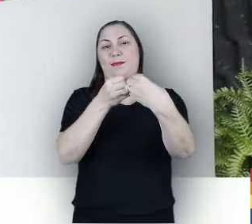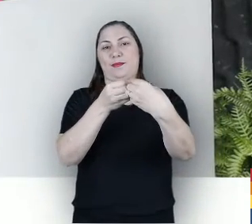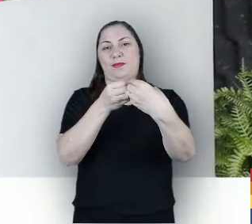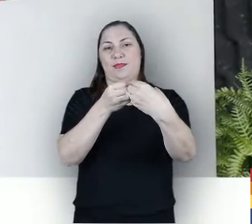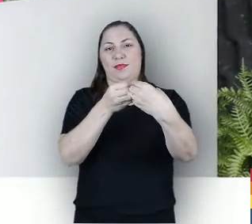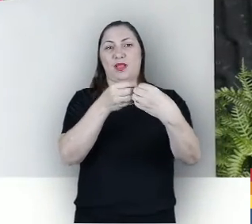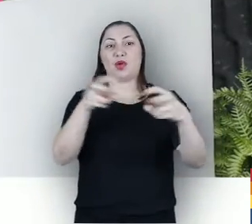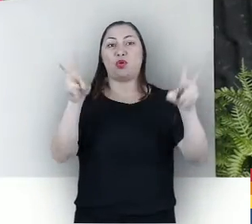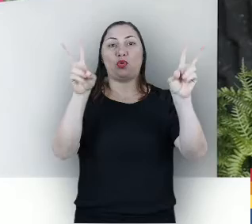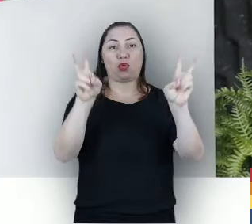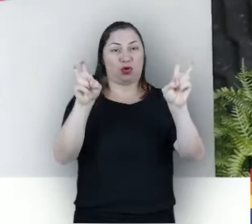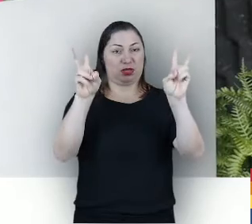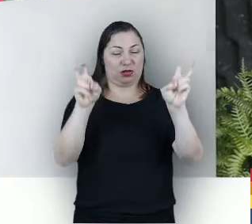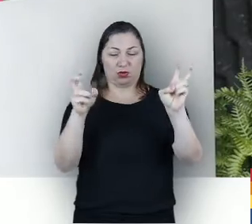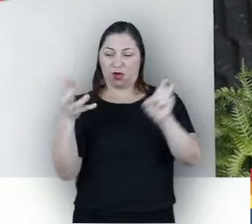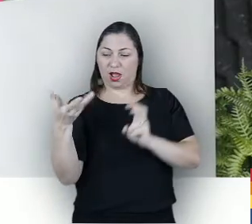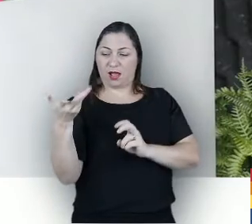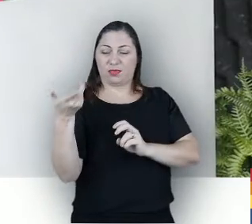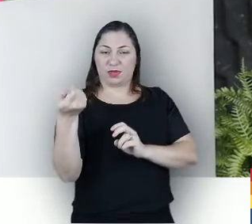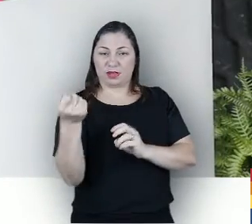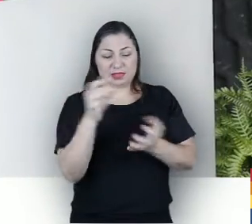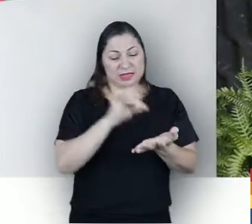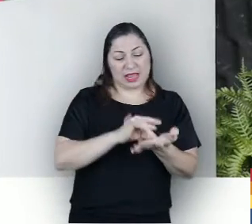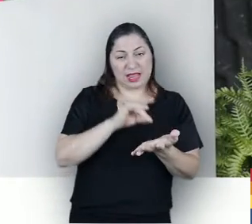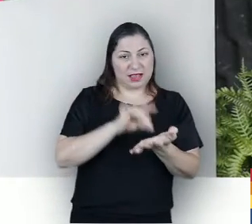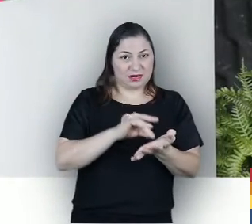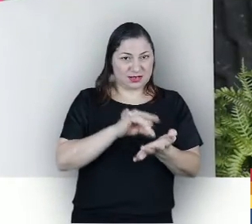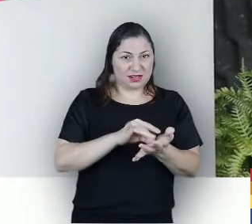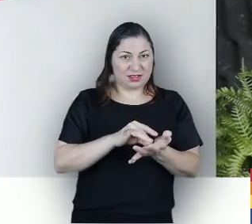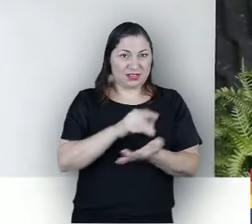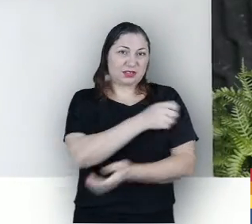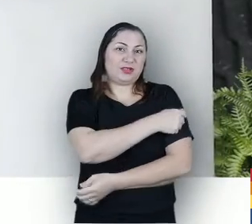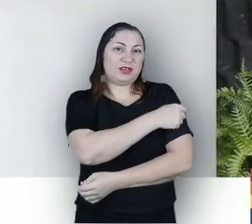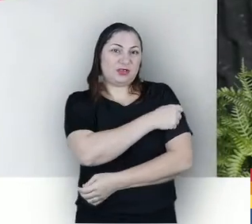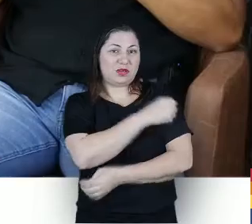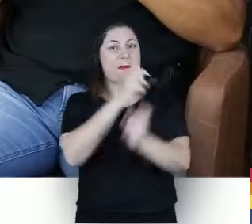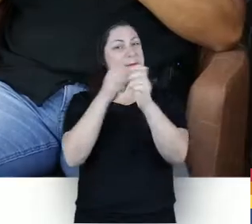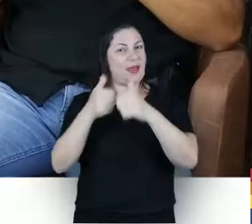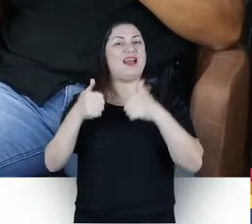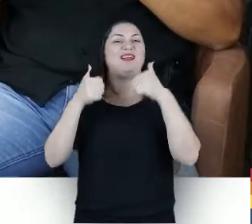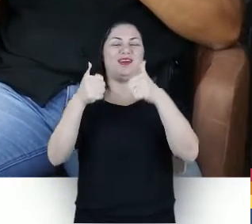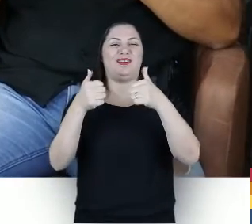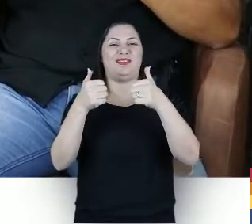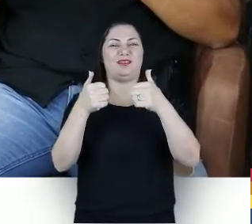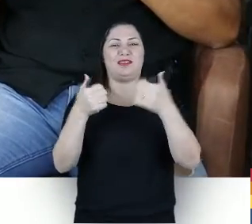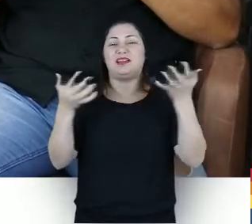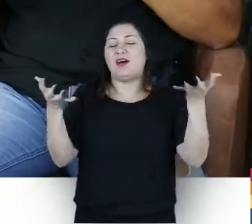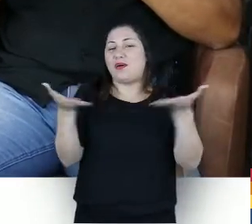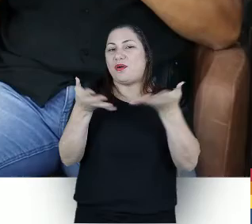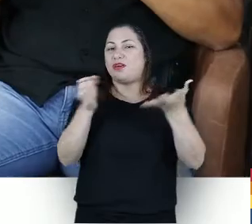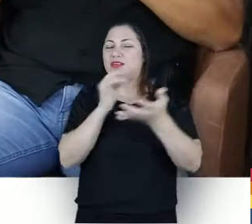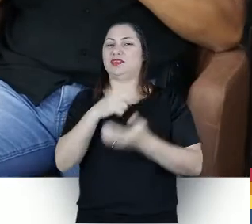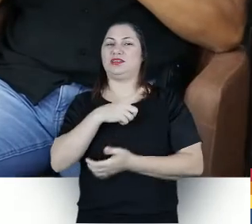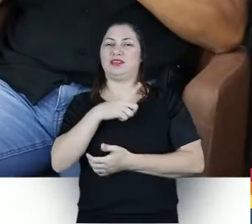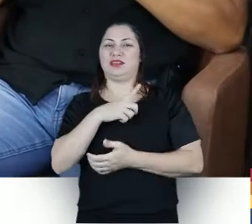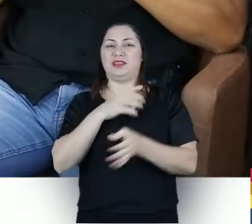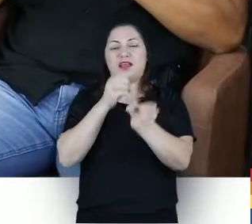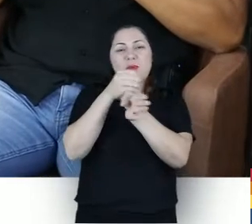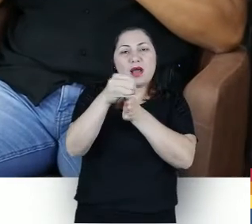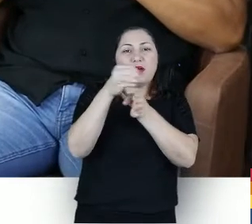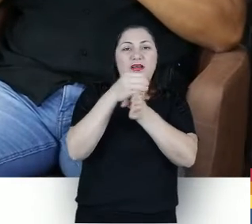protagonista e um sujeito ativo. E isso a gente só tem a ganhar se a gente fizer dessa forma. Porque não... Quanto mais a